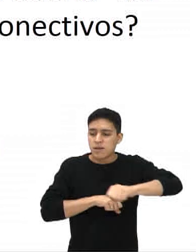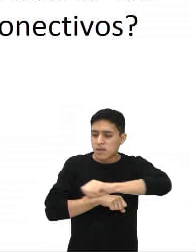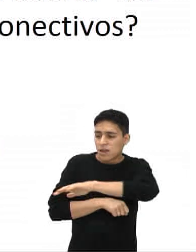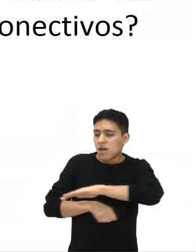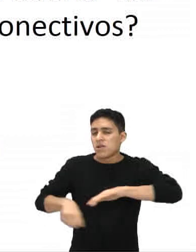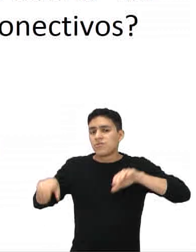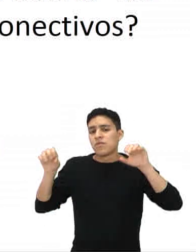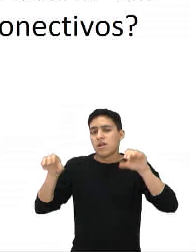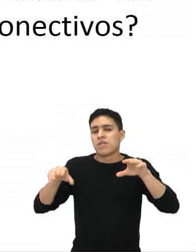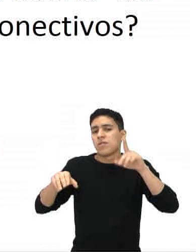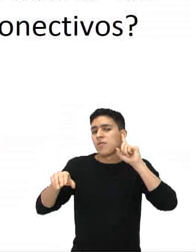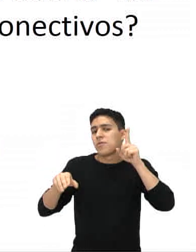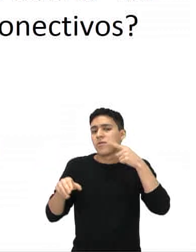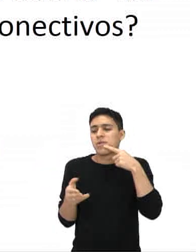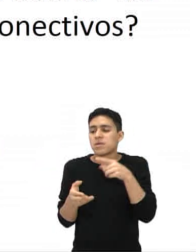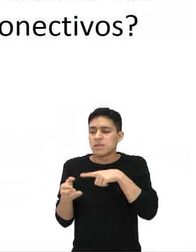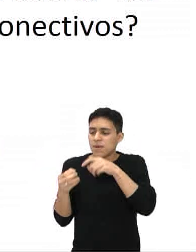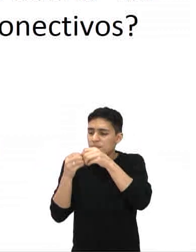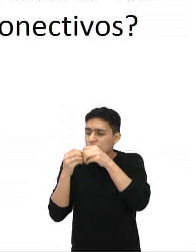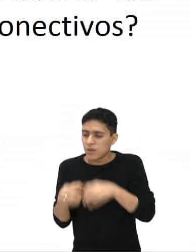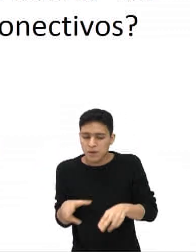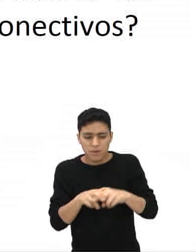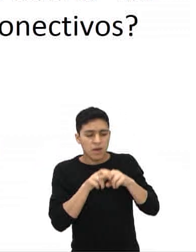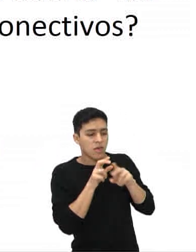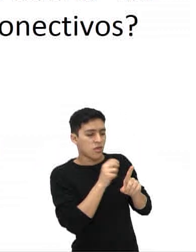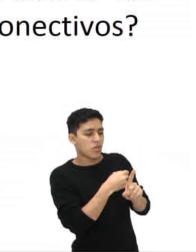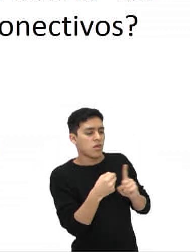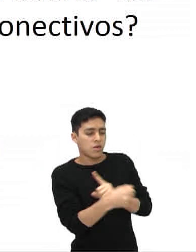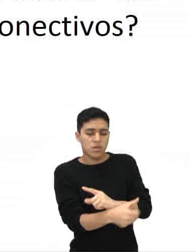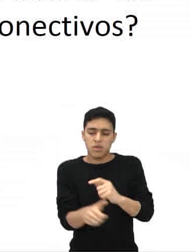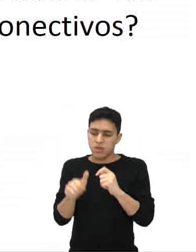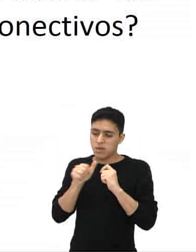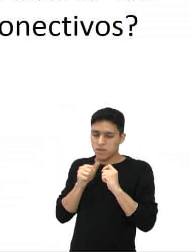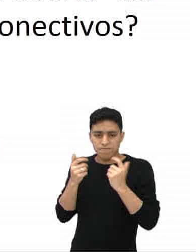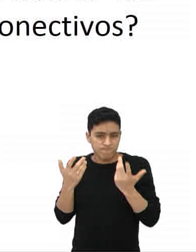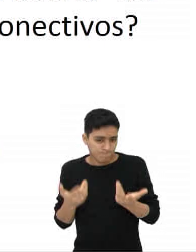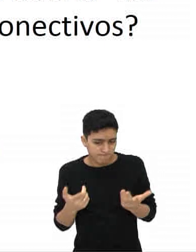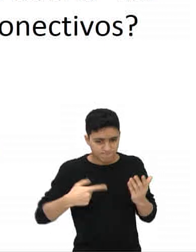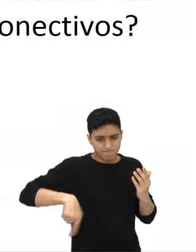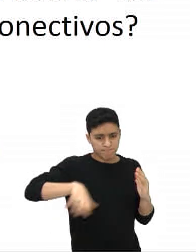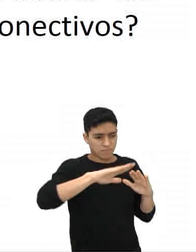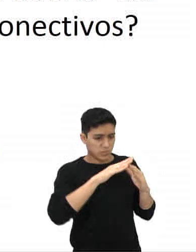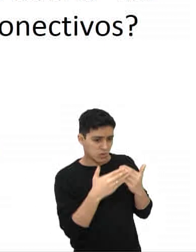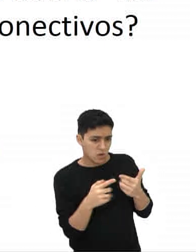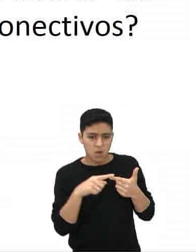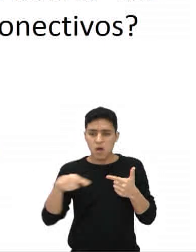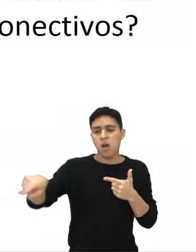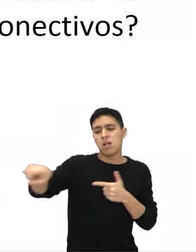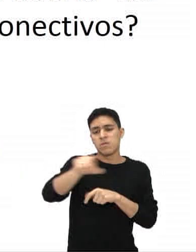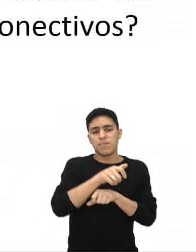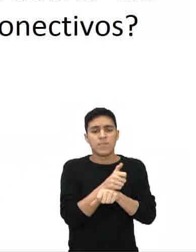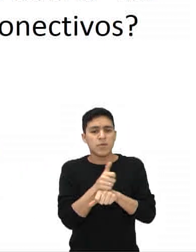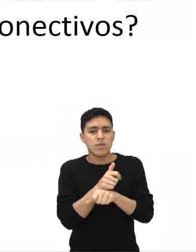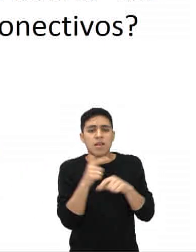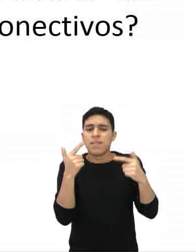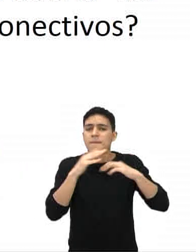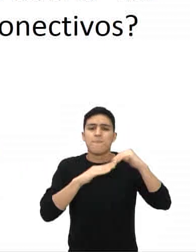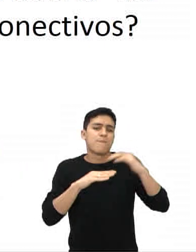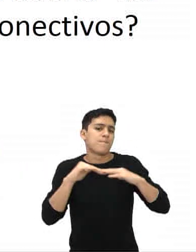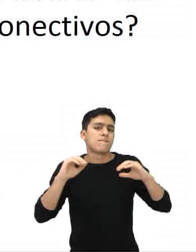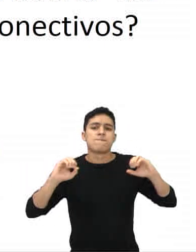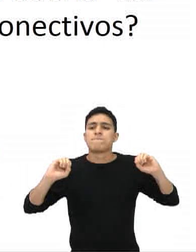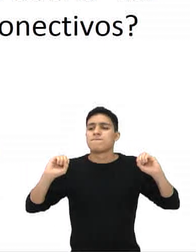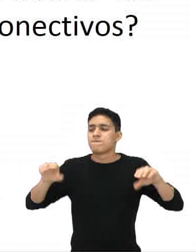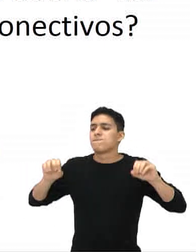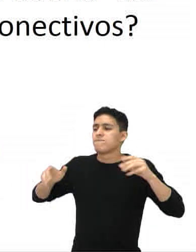surdos é prejudicada pela negligência social, de modo que as escolas e os profissionais não estão capacitados adequadamente